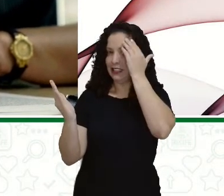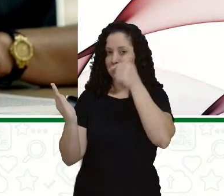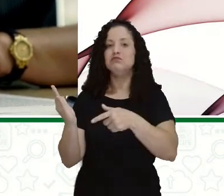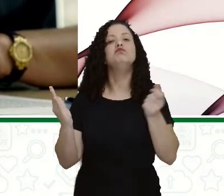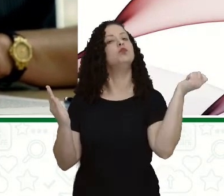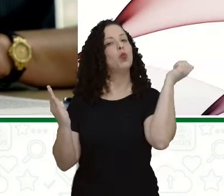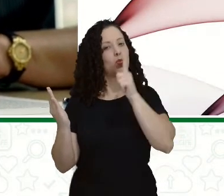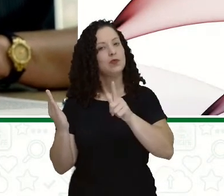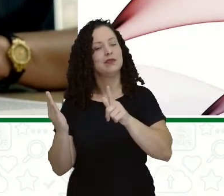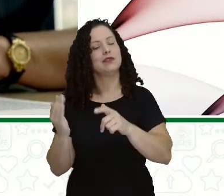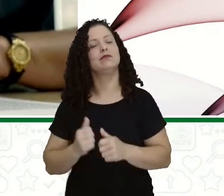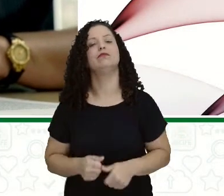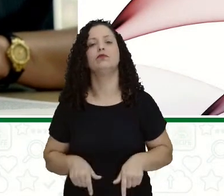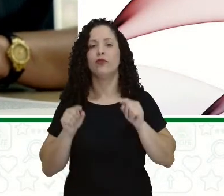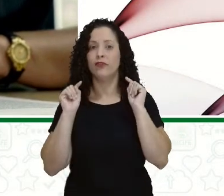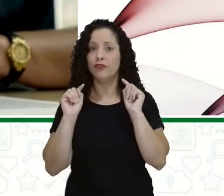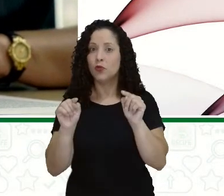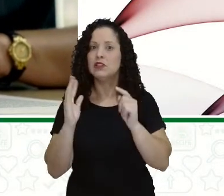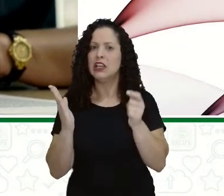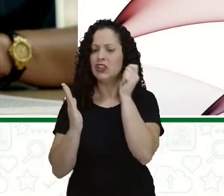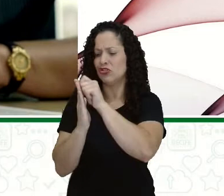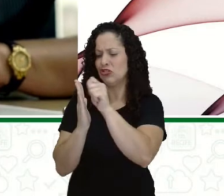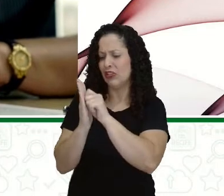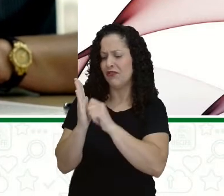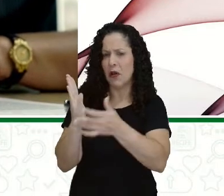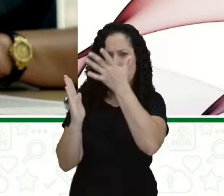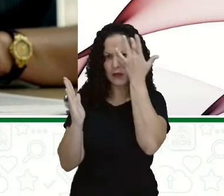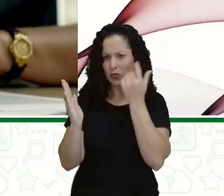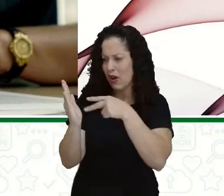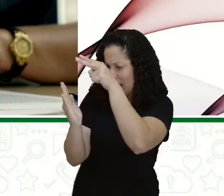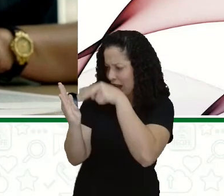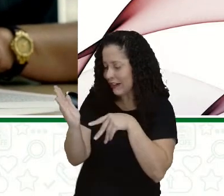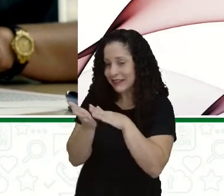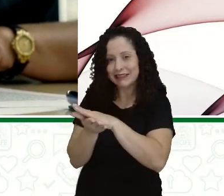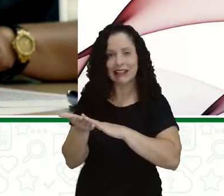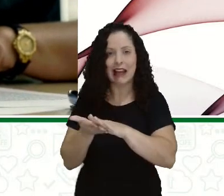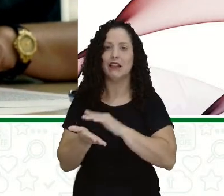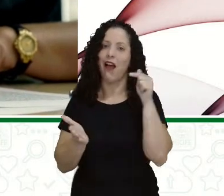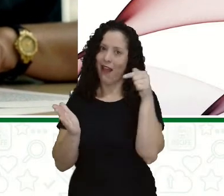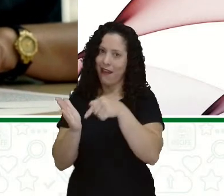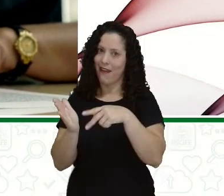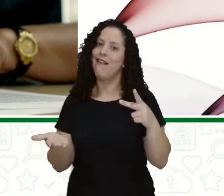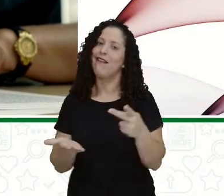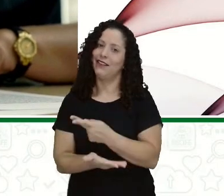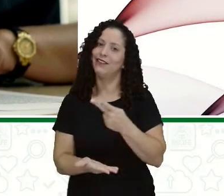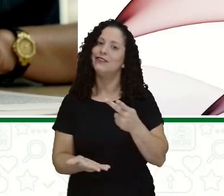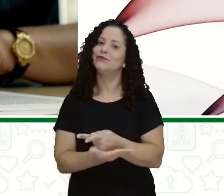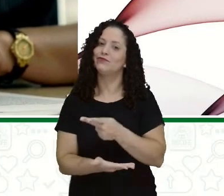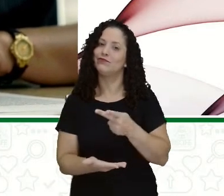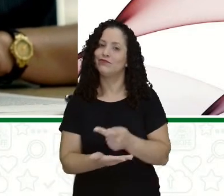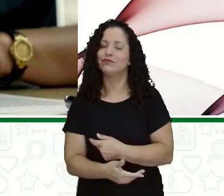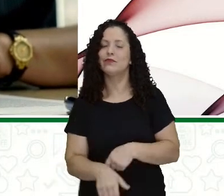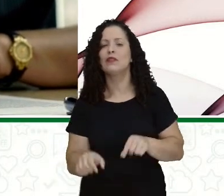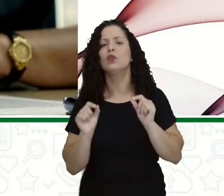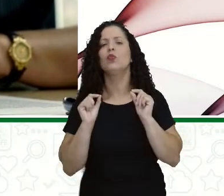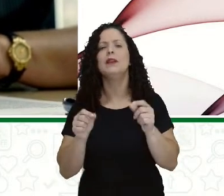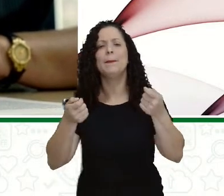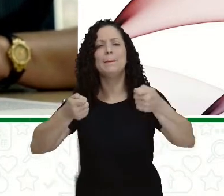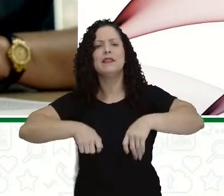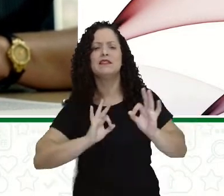você escreveu e ninguém conseguiu ler, tem alguma coisa errada ali. Tem algo que precisa